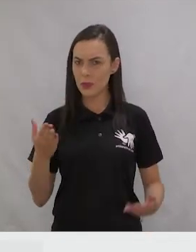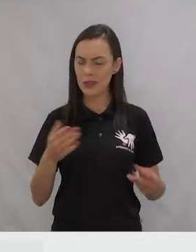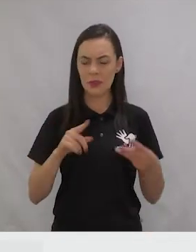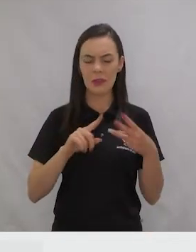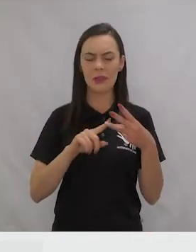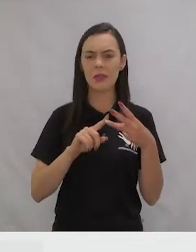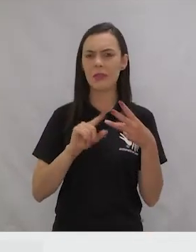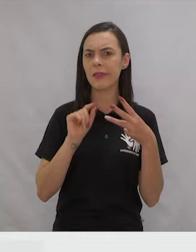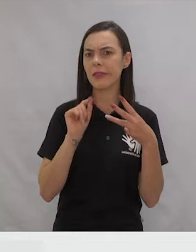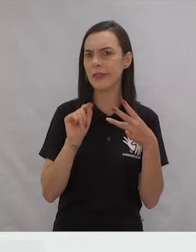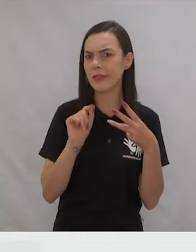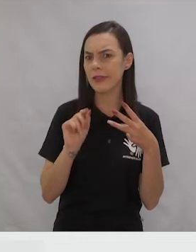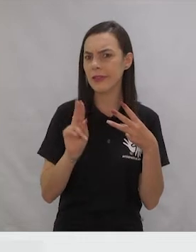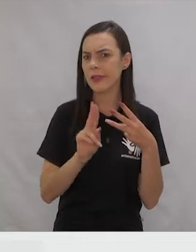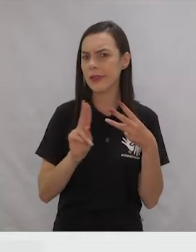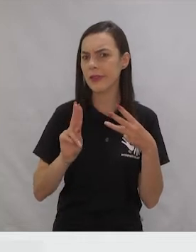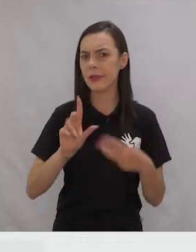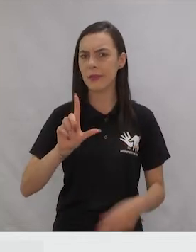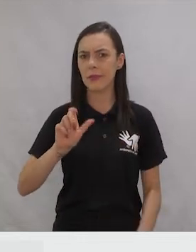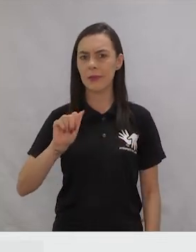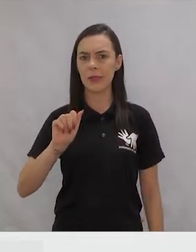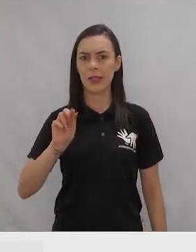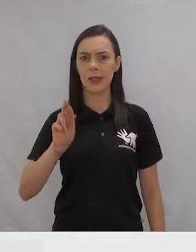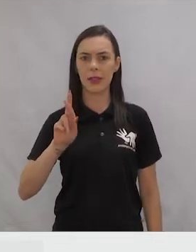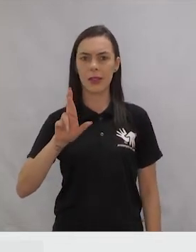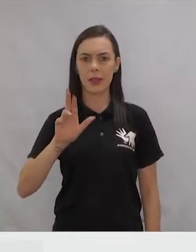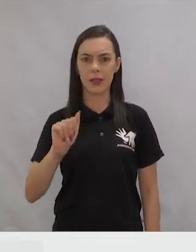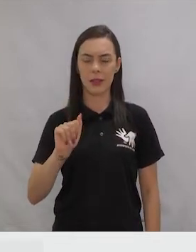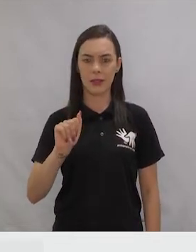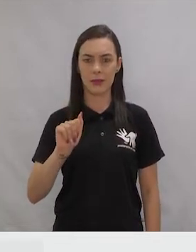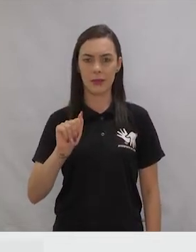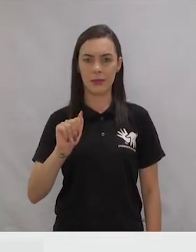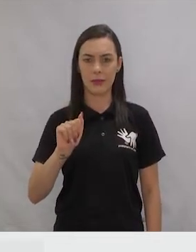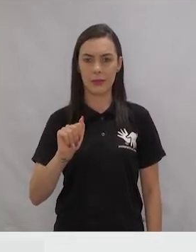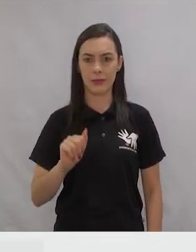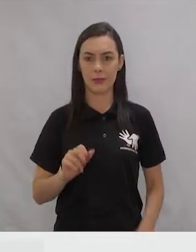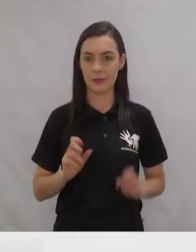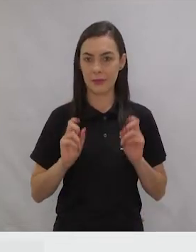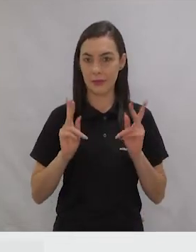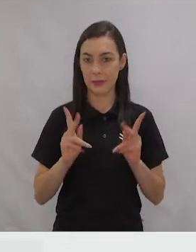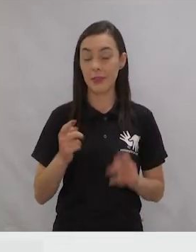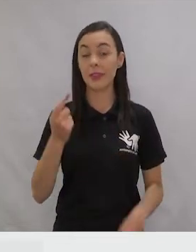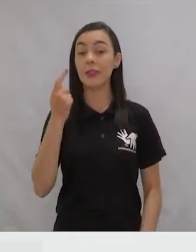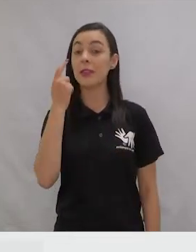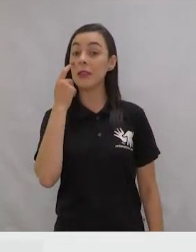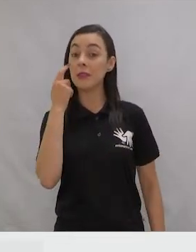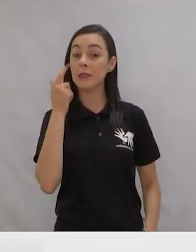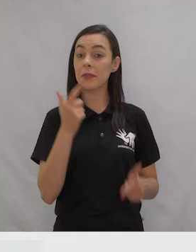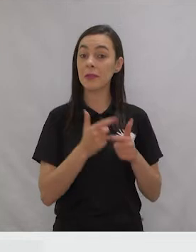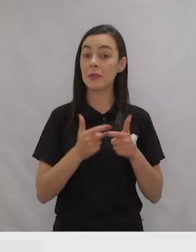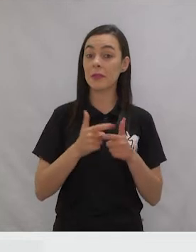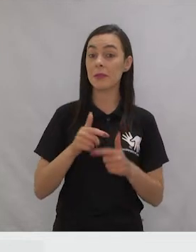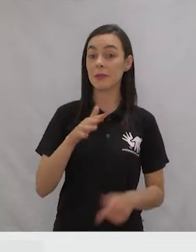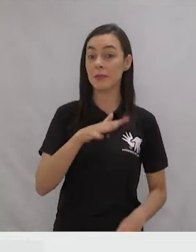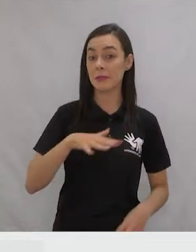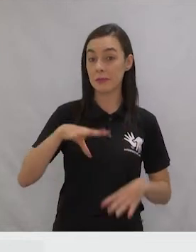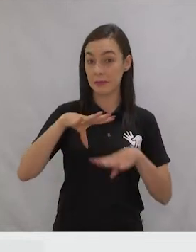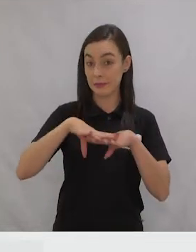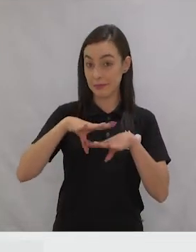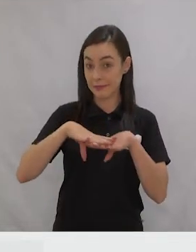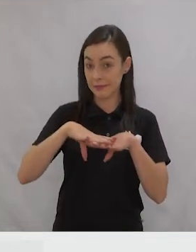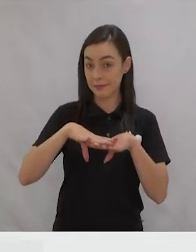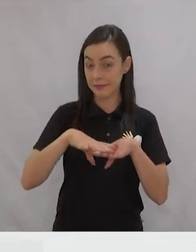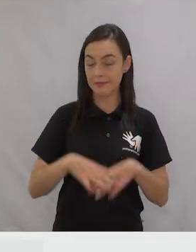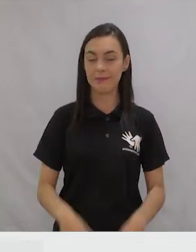uma coleguinha nova, que chama-se Laura. Então, vamos ler essa situação problema? Então, vamos lá.